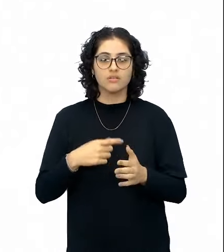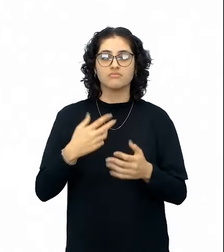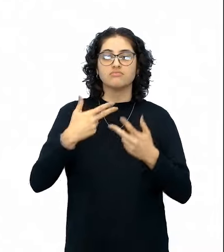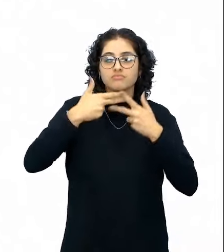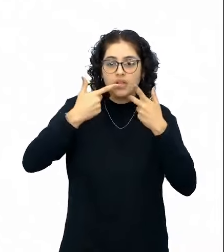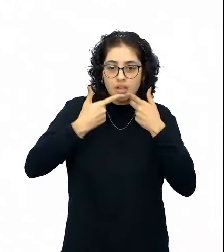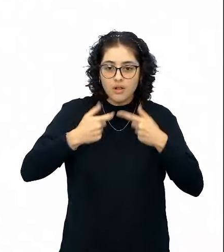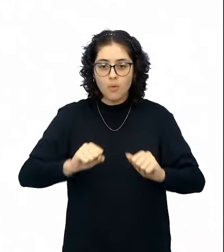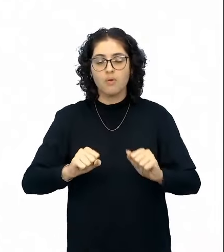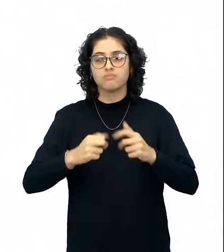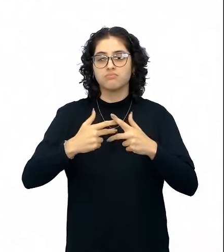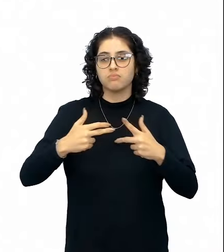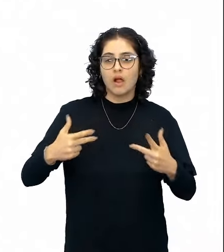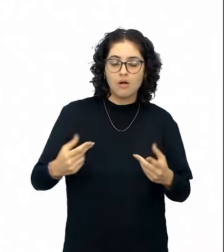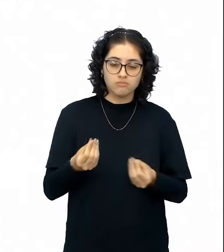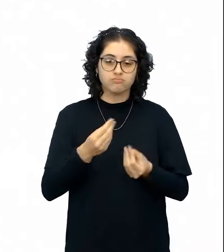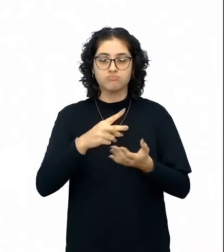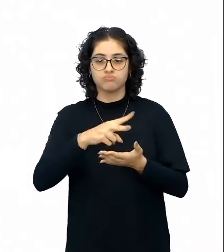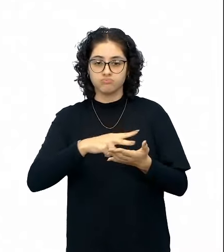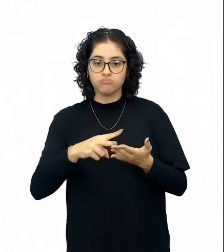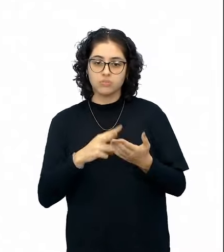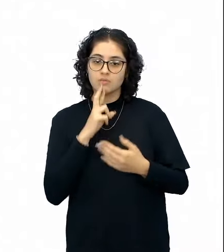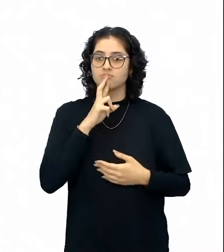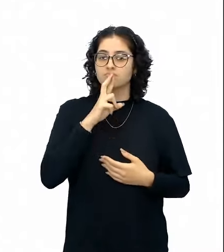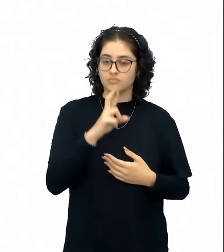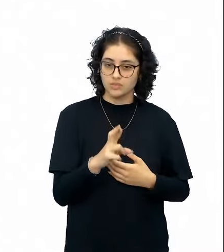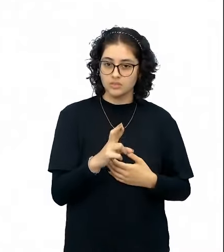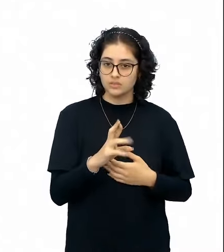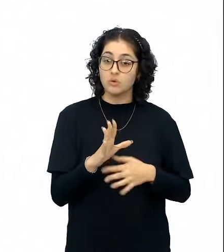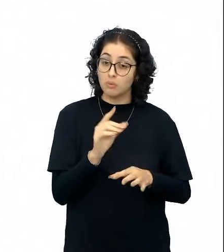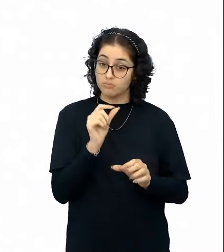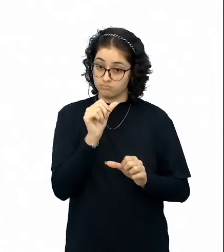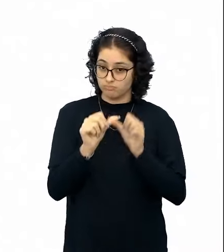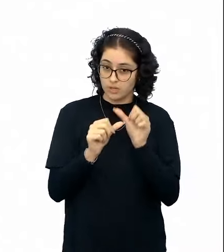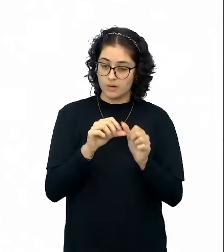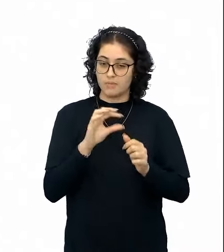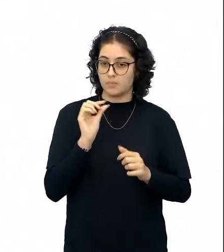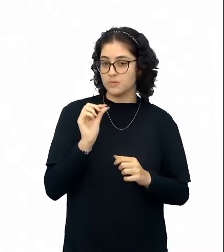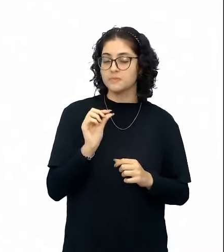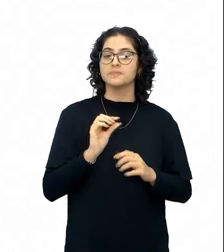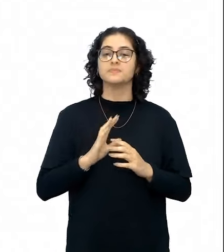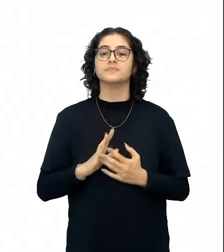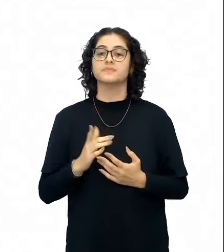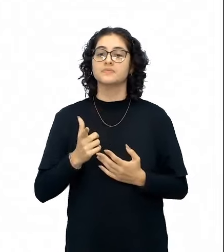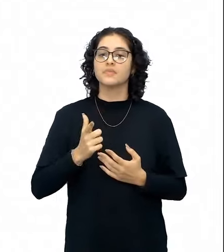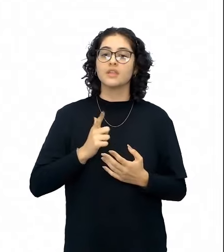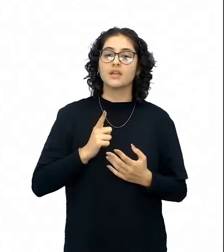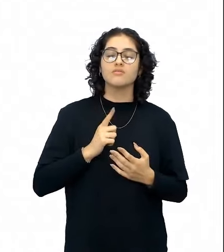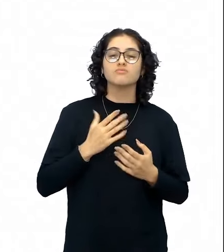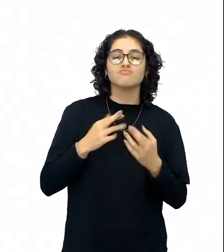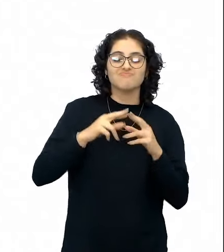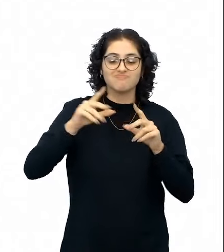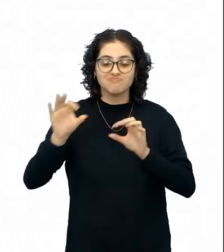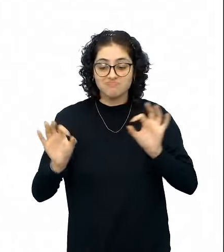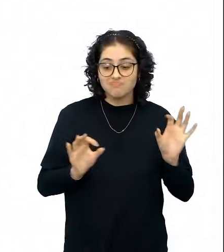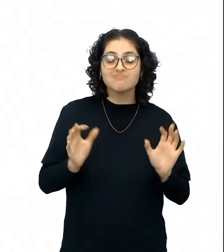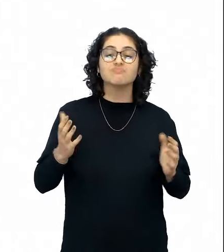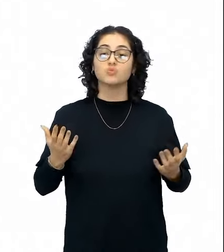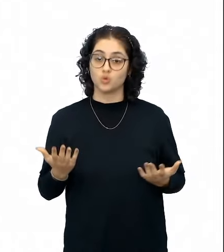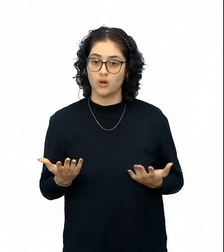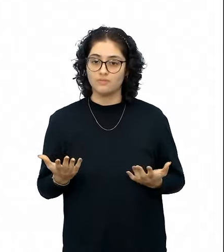estudantes, socialização oral das respostas. Então, só voltando um pouquinho mais, depende do contexto da escola, mas nesse